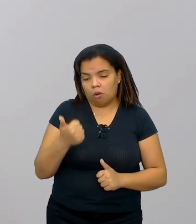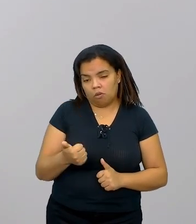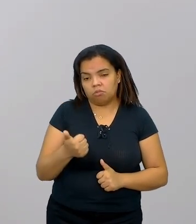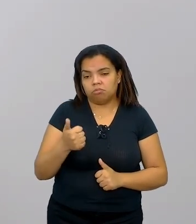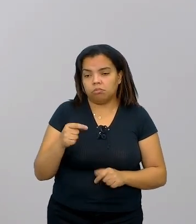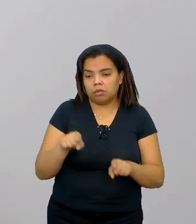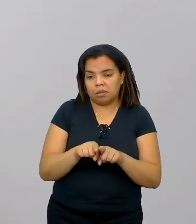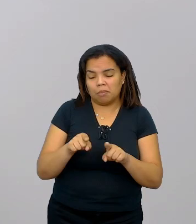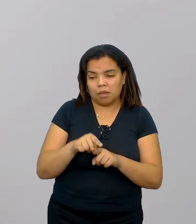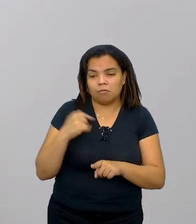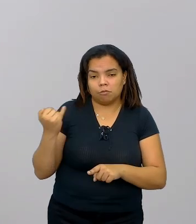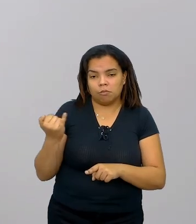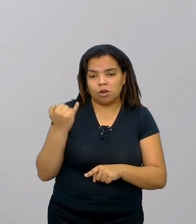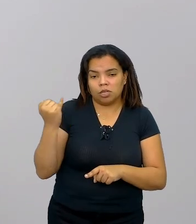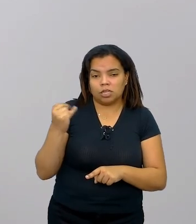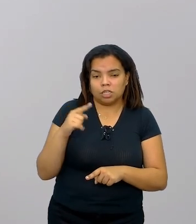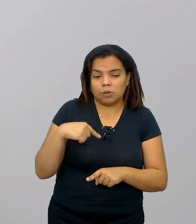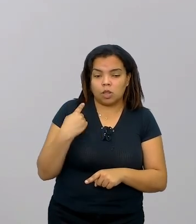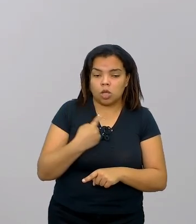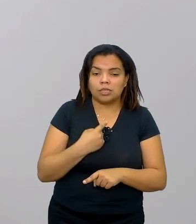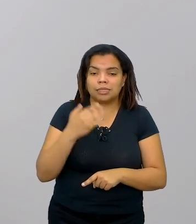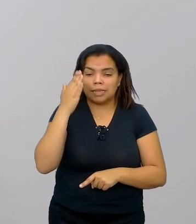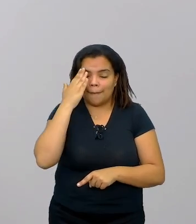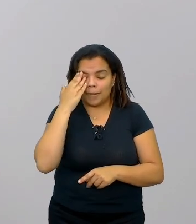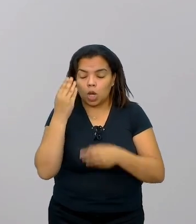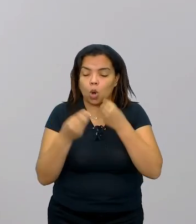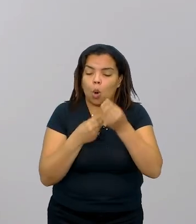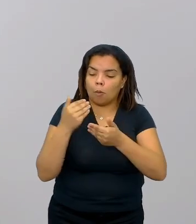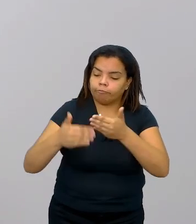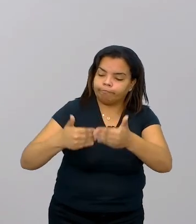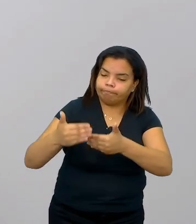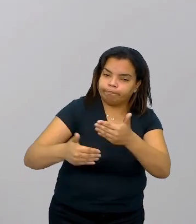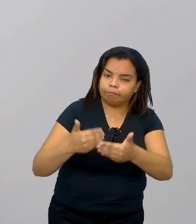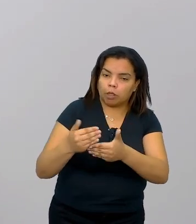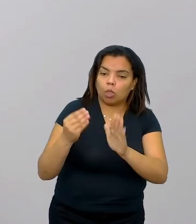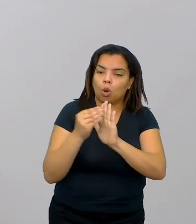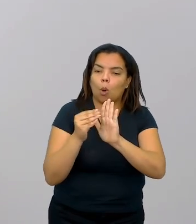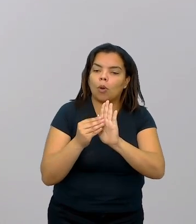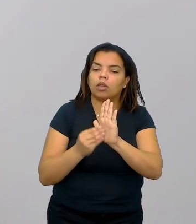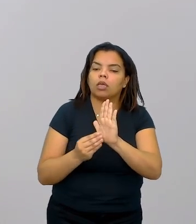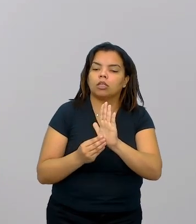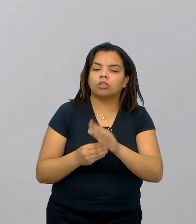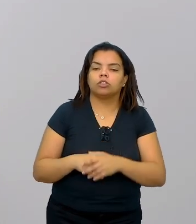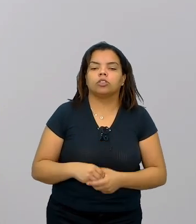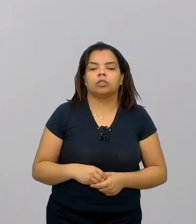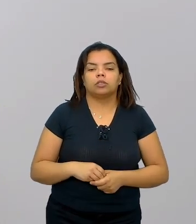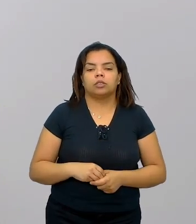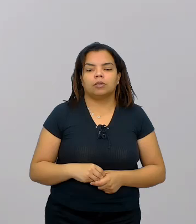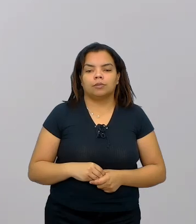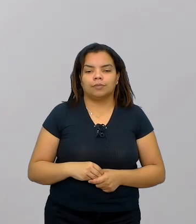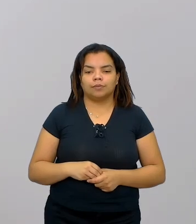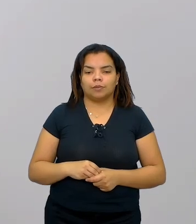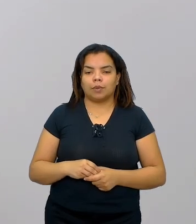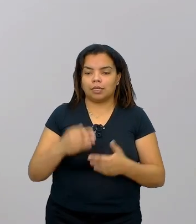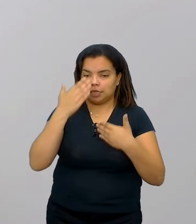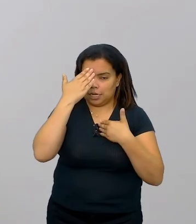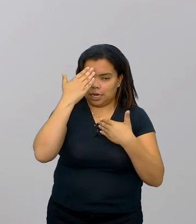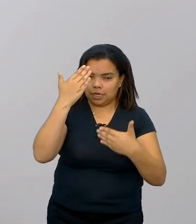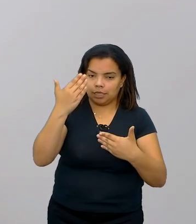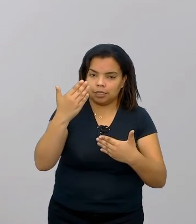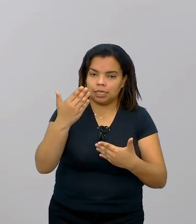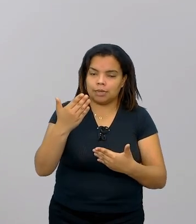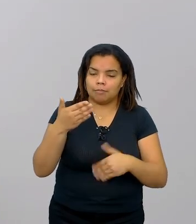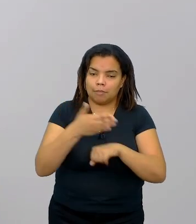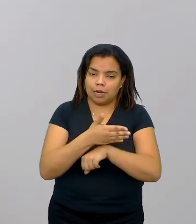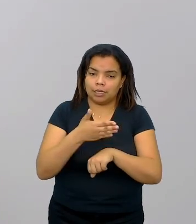aconteça, porque justamente, né, a gente vai saber como que tá o andamento aí do nosso componente, ok? No mais, né, agradecer aí a participação